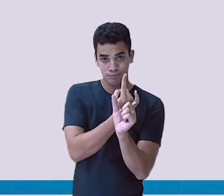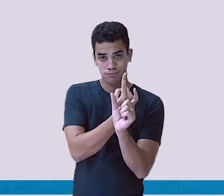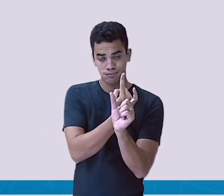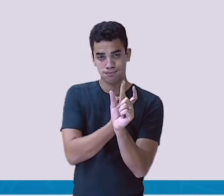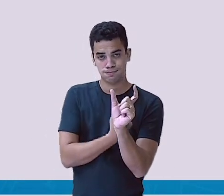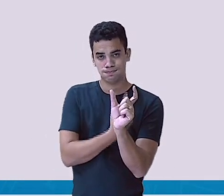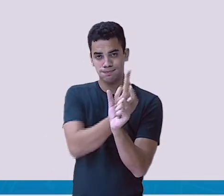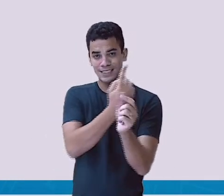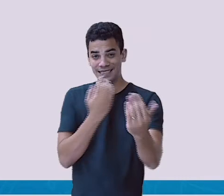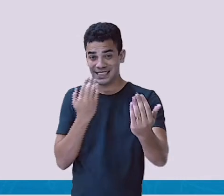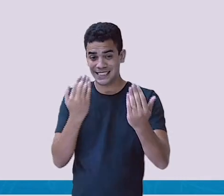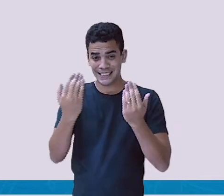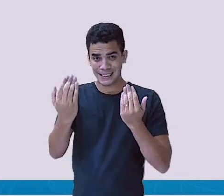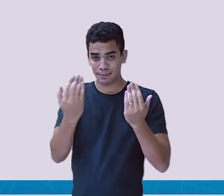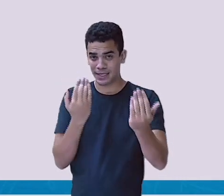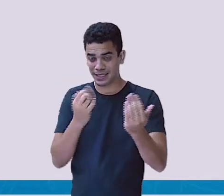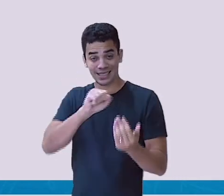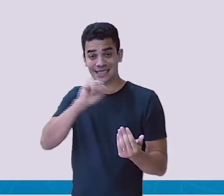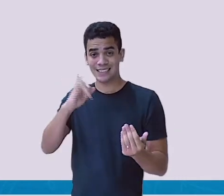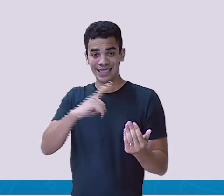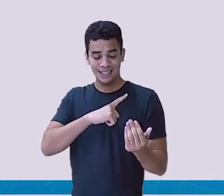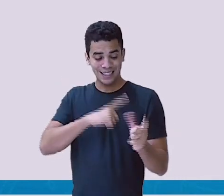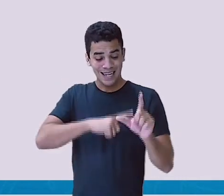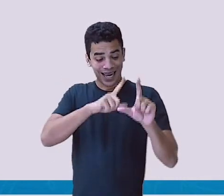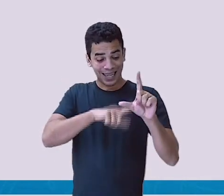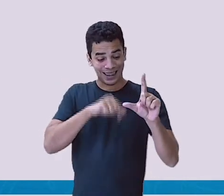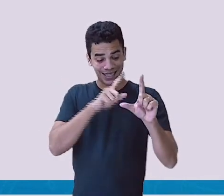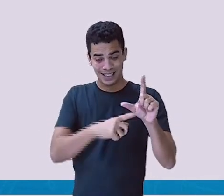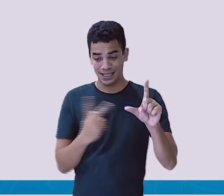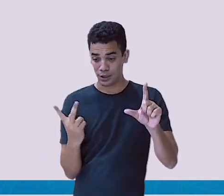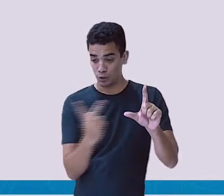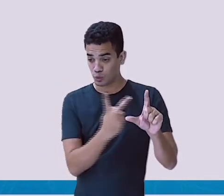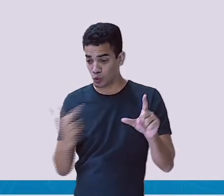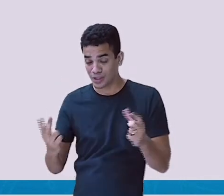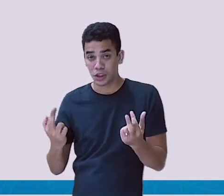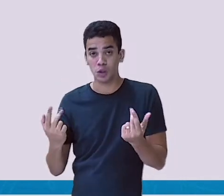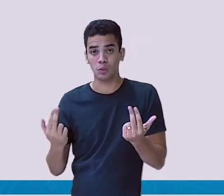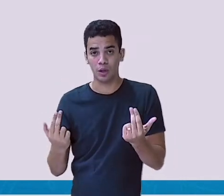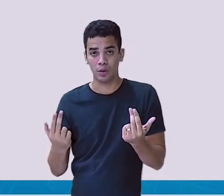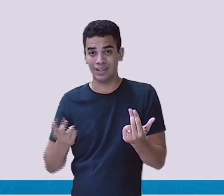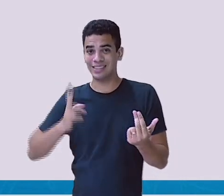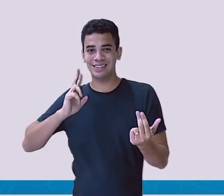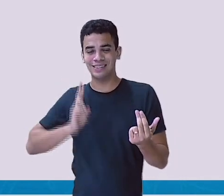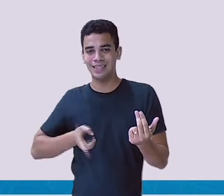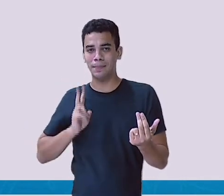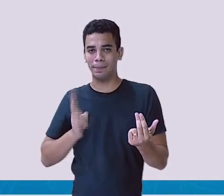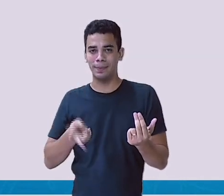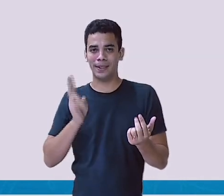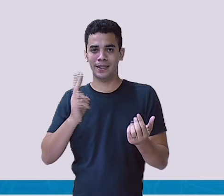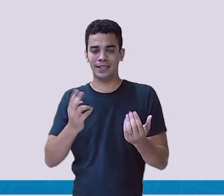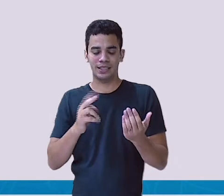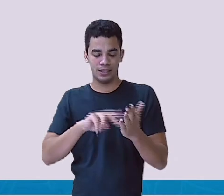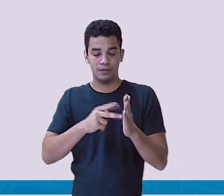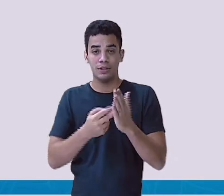monômios que têm a mesma parte literal, eles são monômios semelhantes.